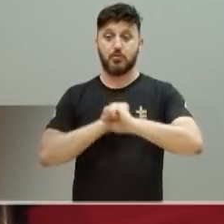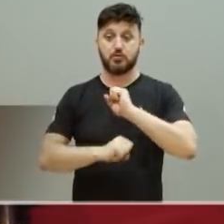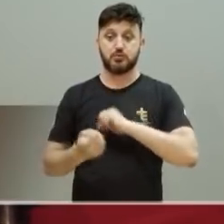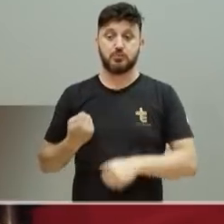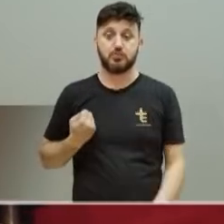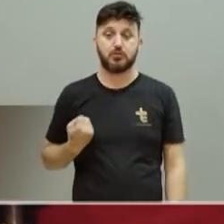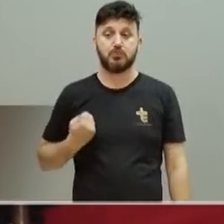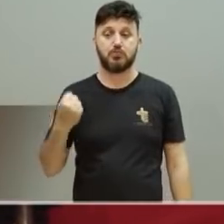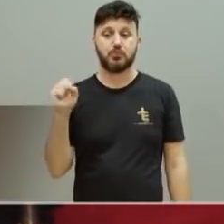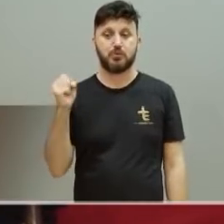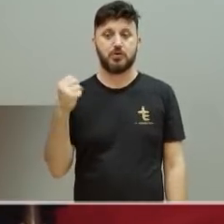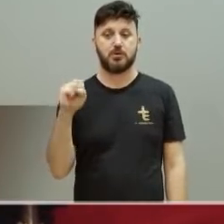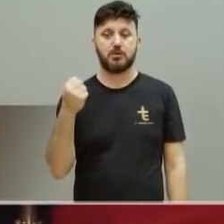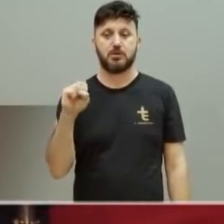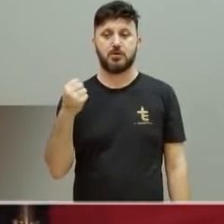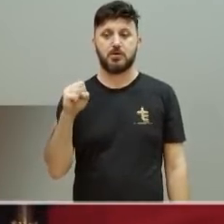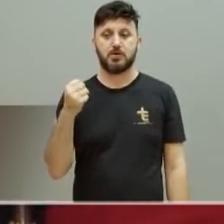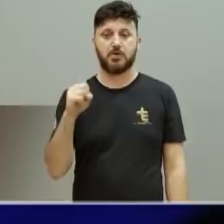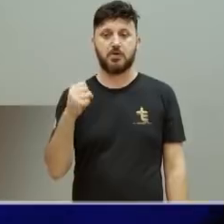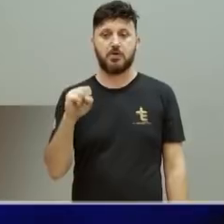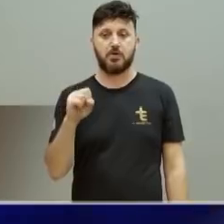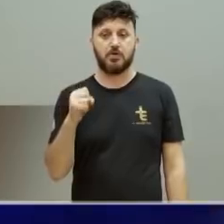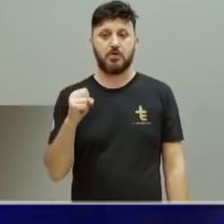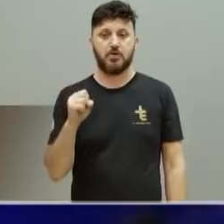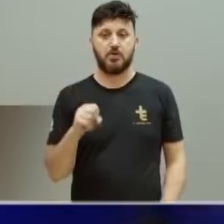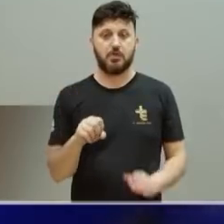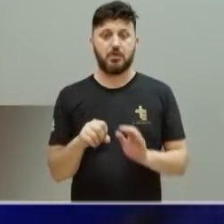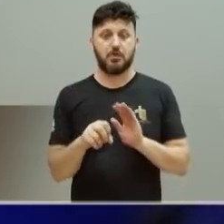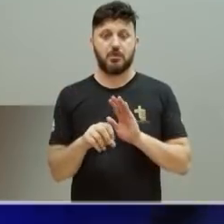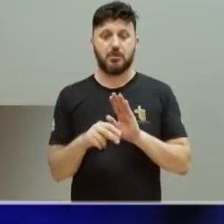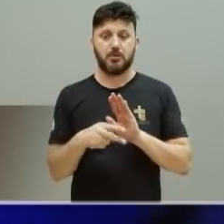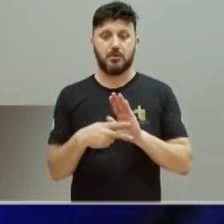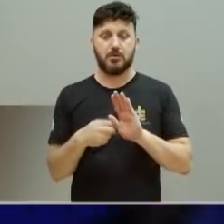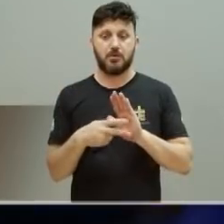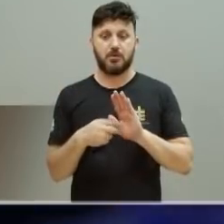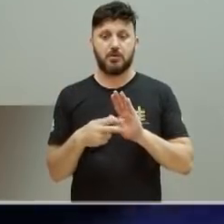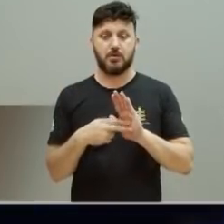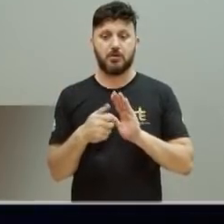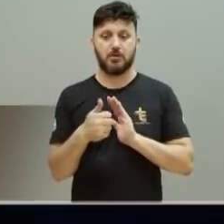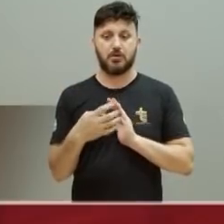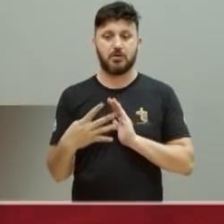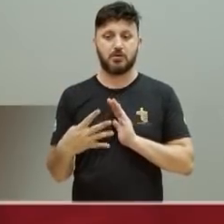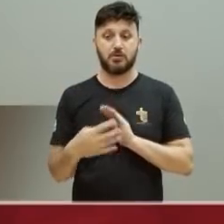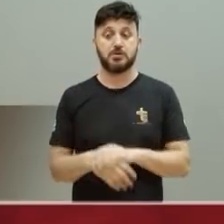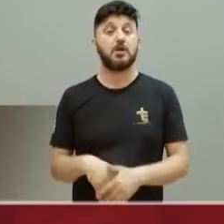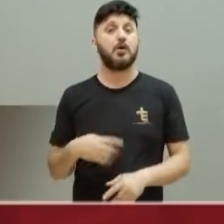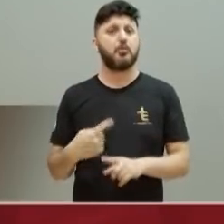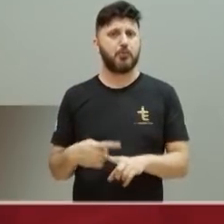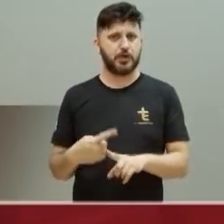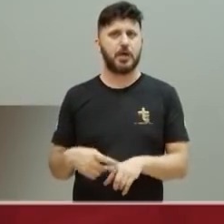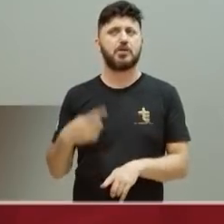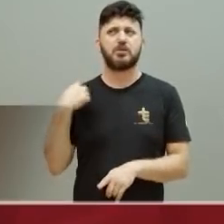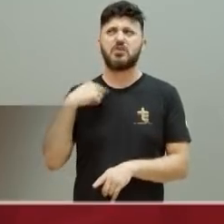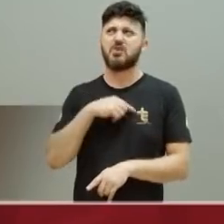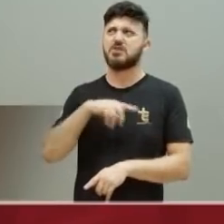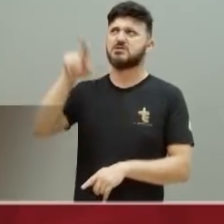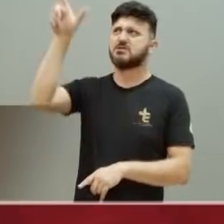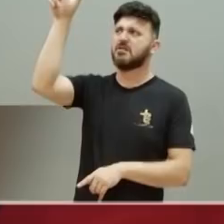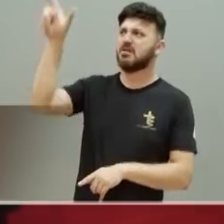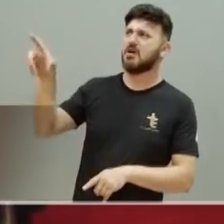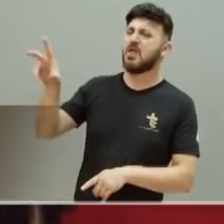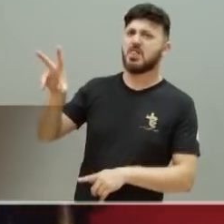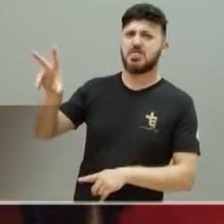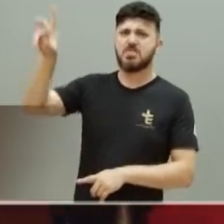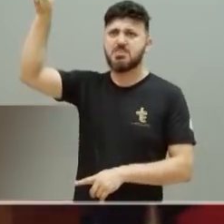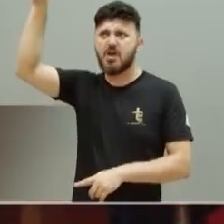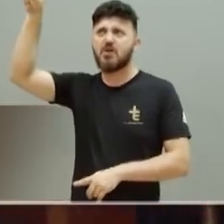88, 14. Eu preciso entender quem é o Deus do impossível. Eu preciso entender qual é o Deus, que Deus